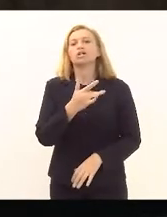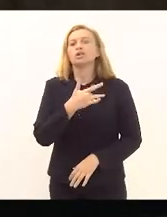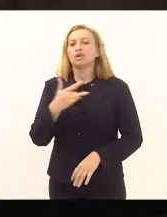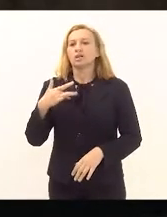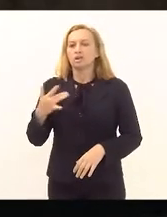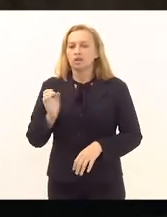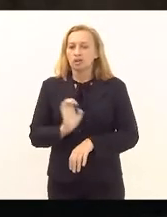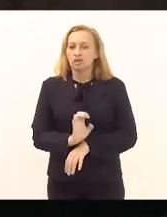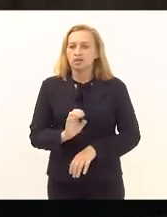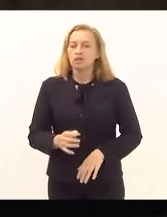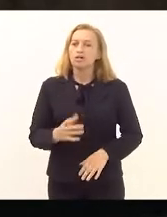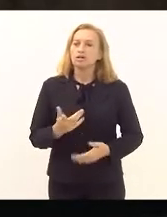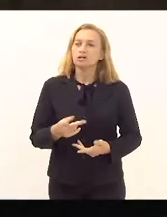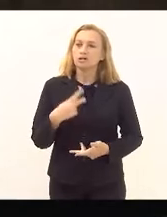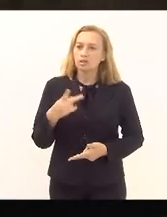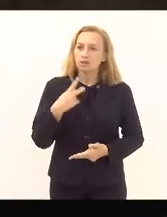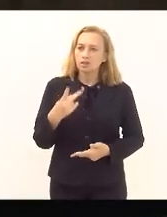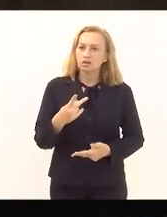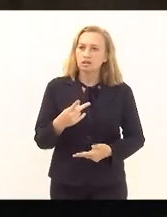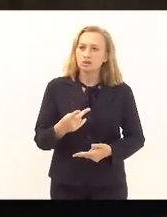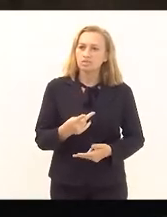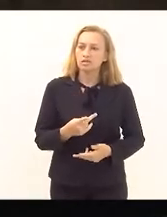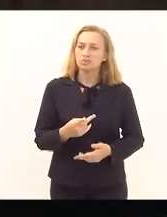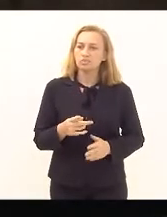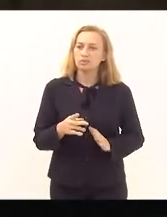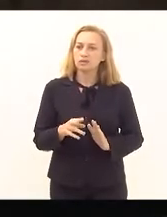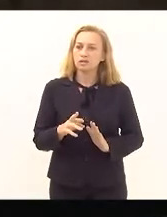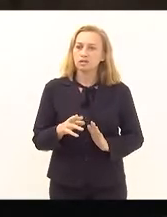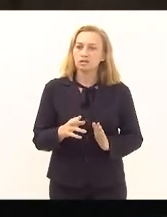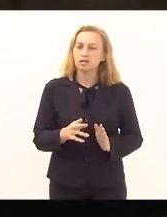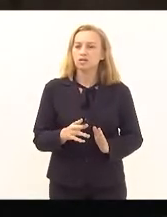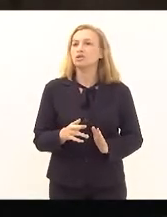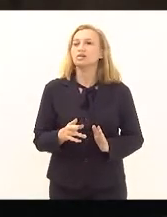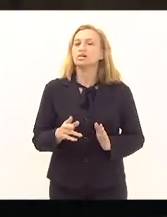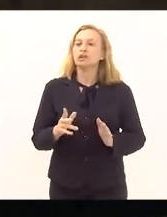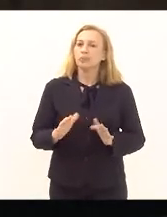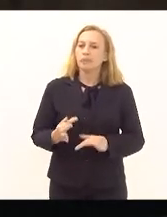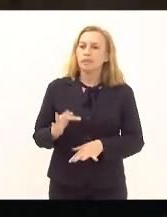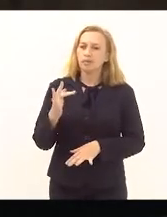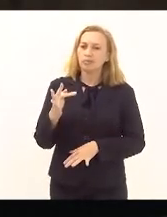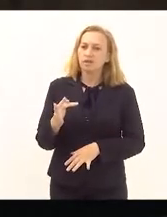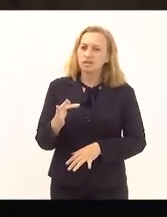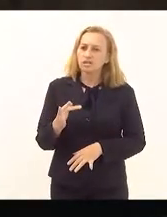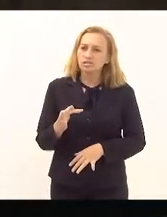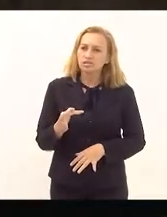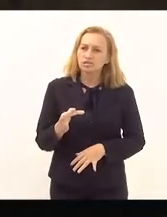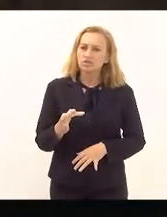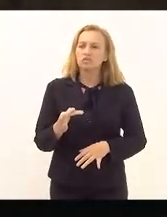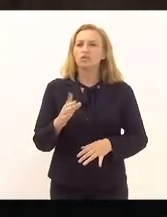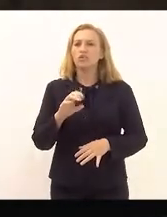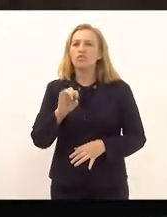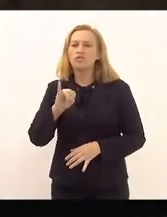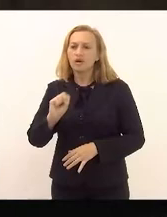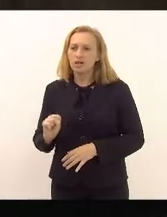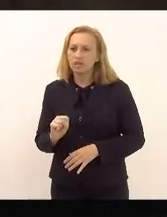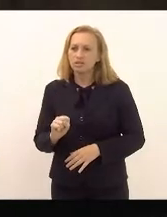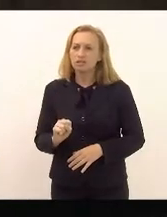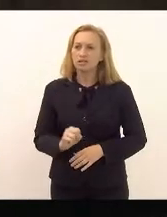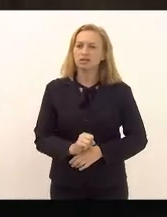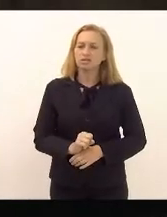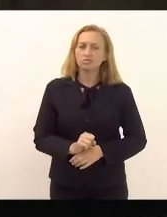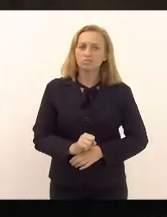hipótese da isenção pretendida foge à regra geral que impõe necessidade prévia de aprovação do âmbito do CONFAS, uma vez que